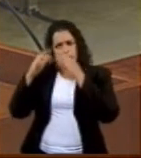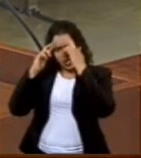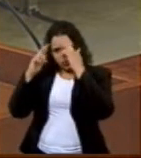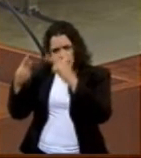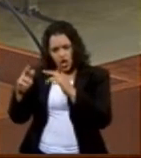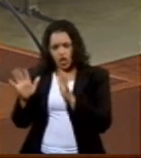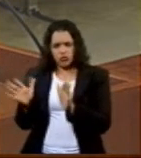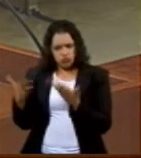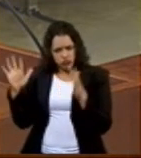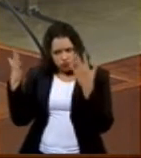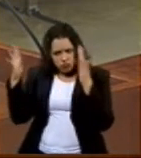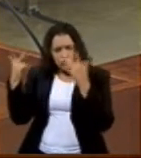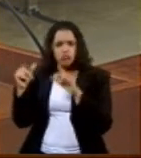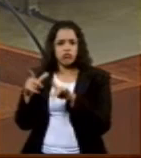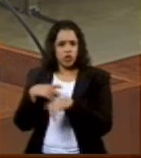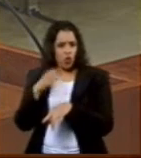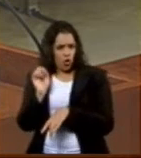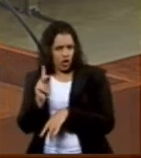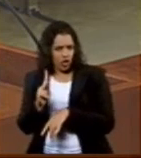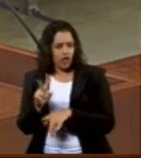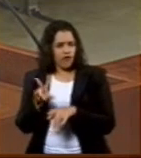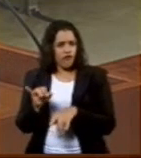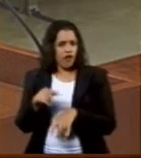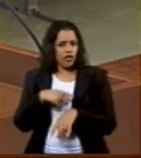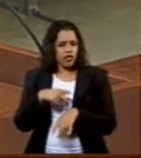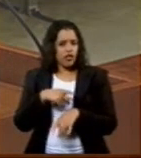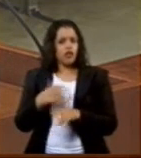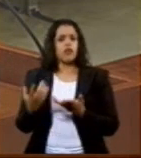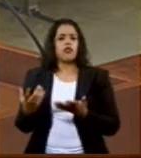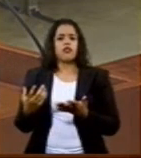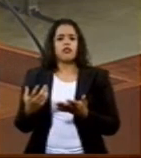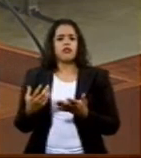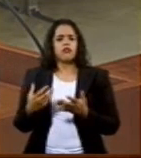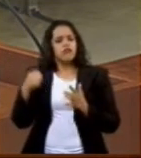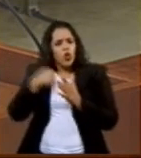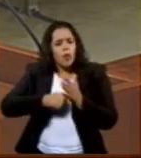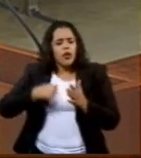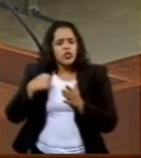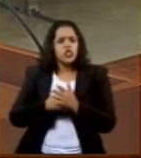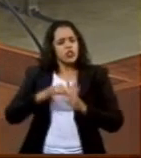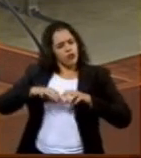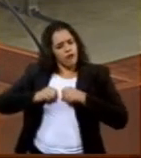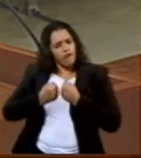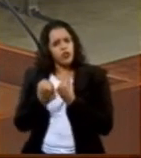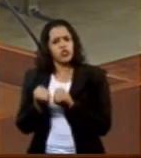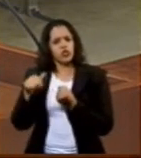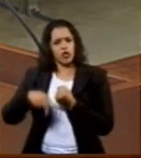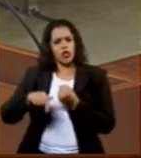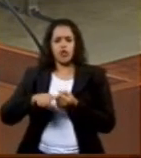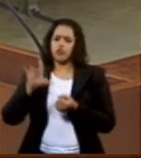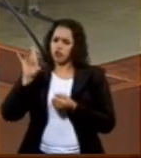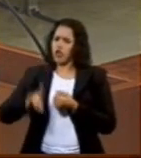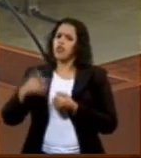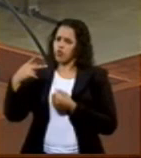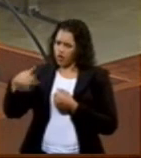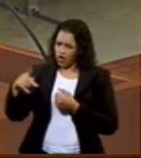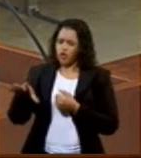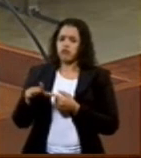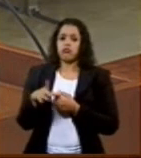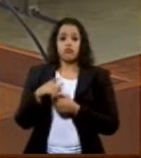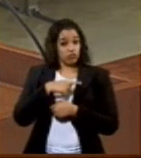respeitados, homenageados e serão certamente aguerridamente combatidos e defendidos desta tribuna, tendo em vista